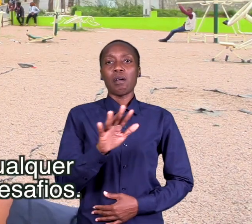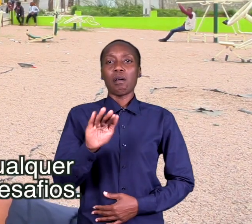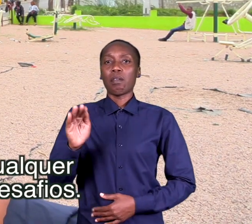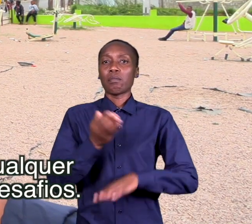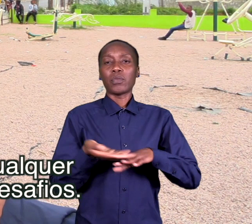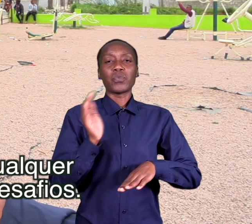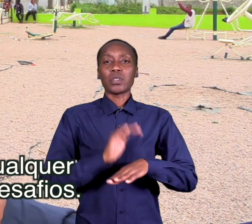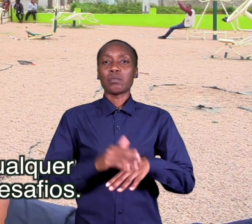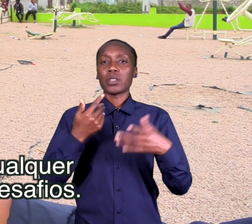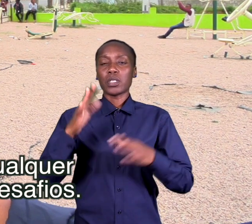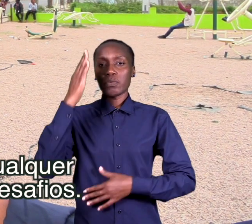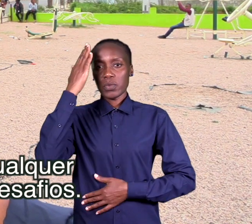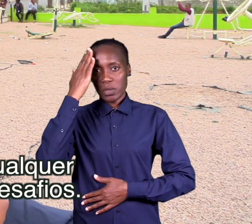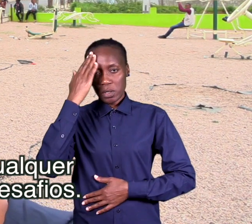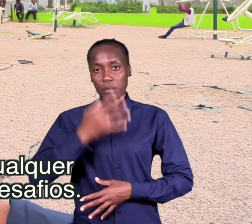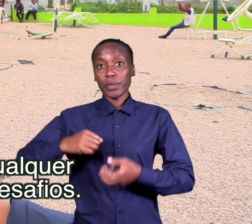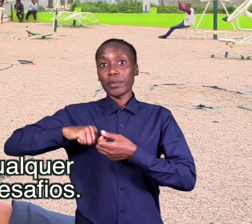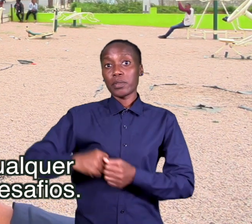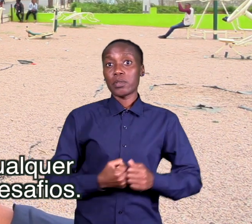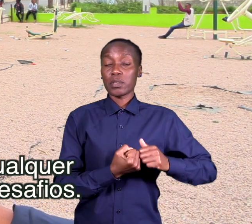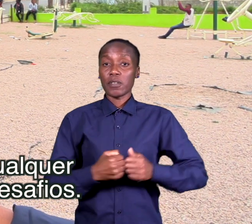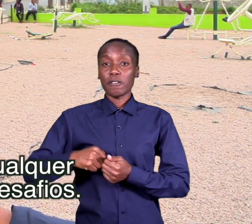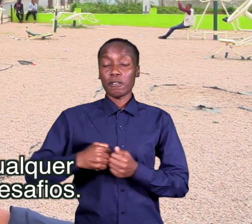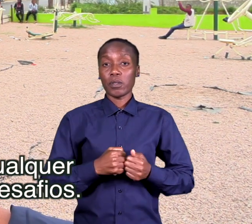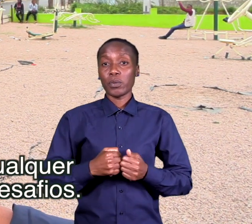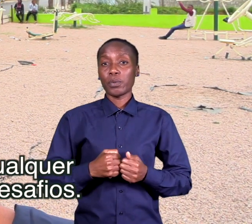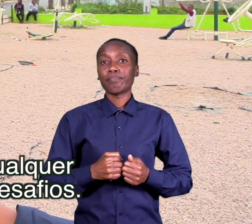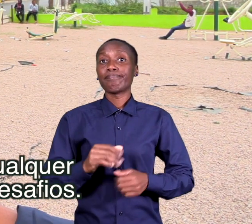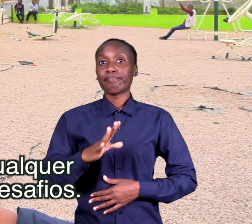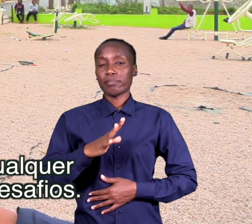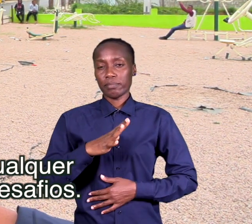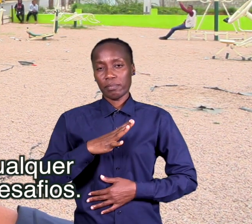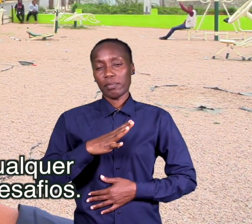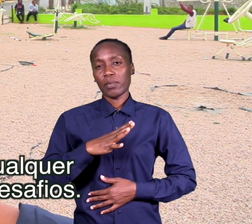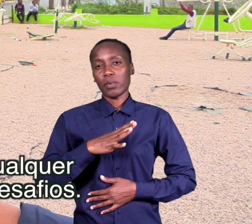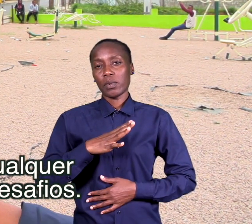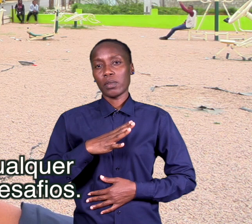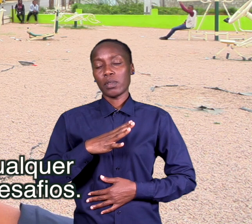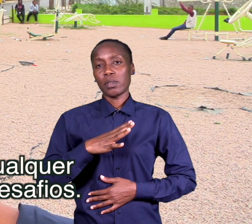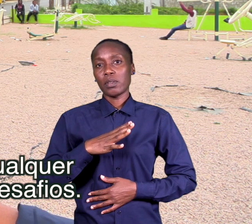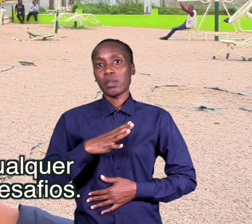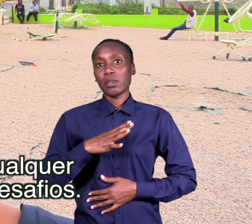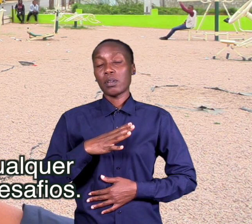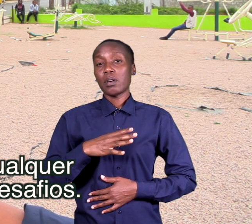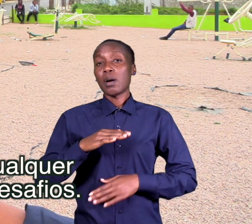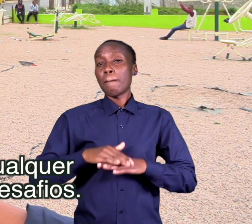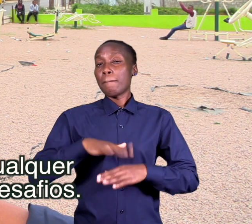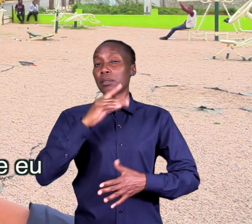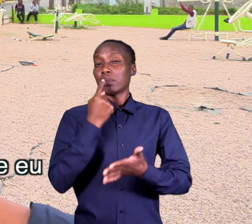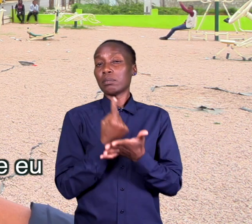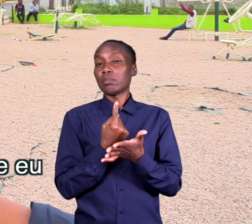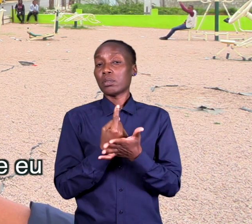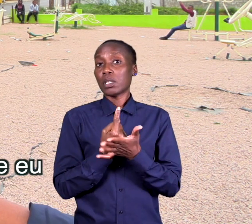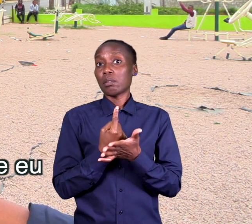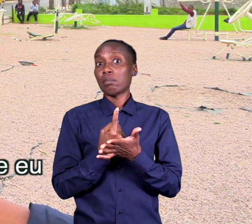Nós sabemos que toda e qualquer área profissional tem seus desafios.